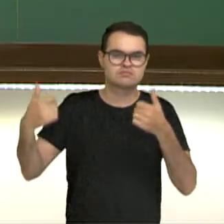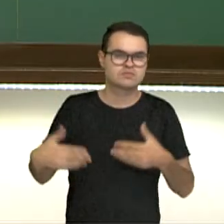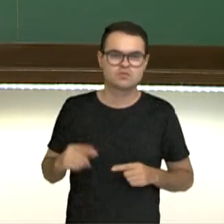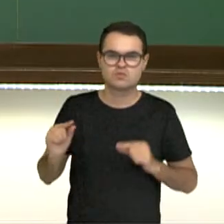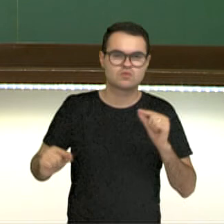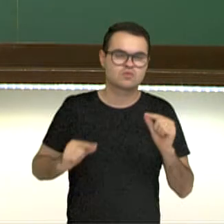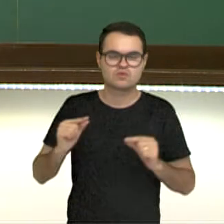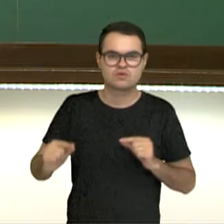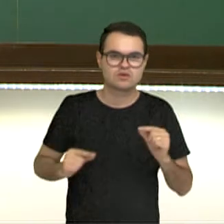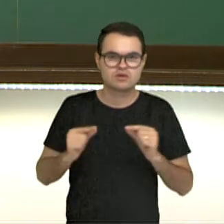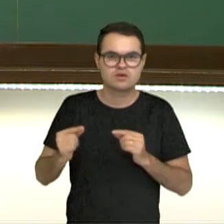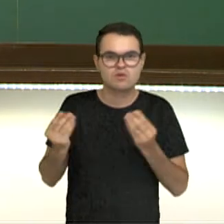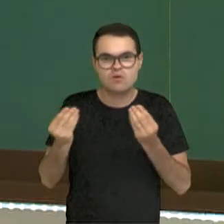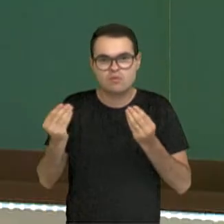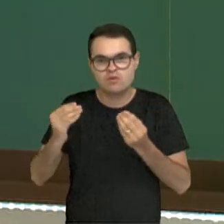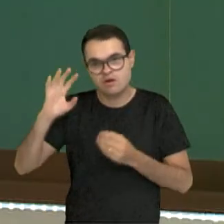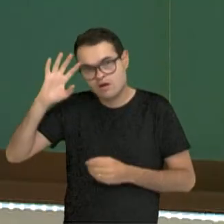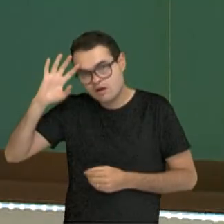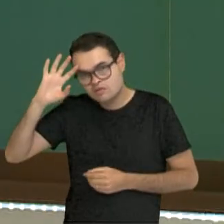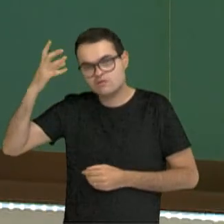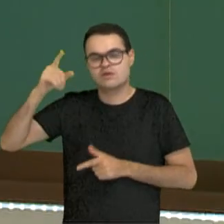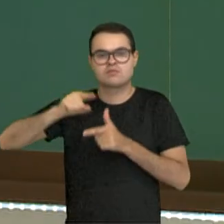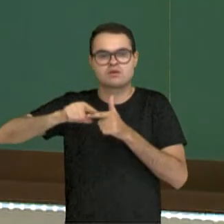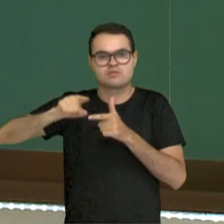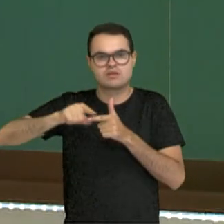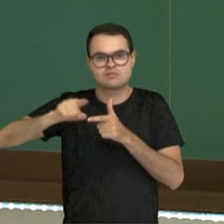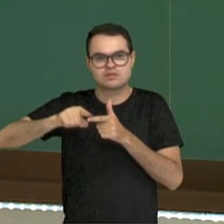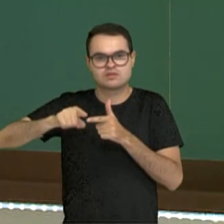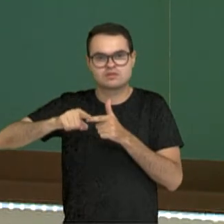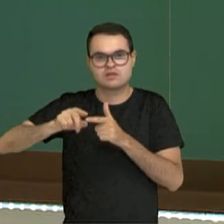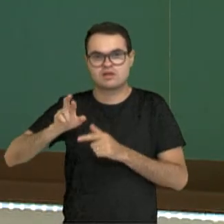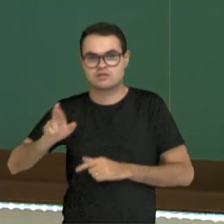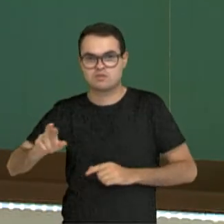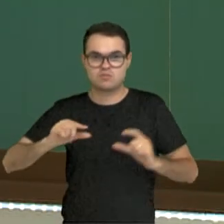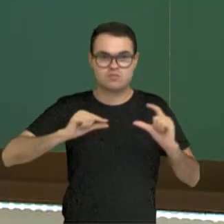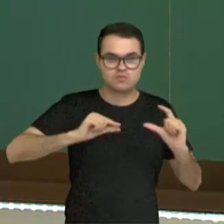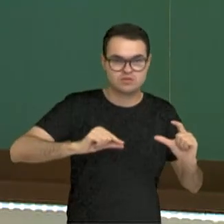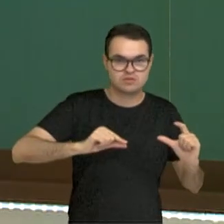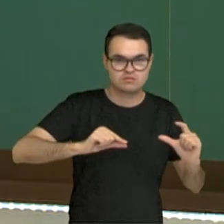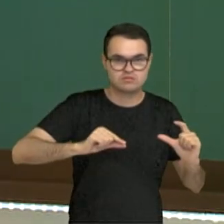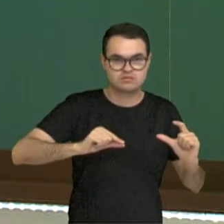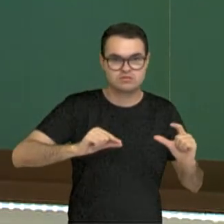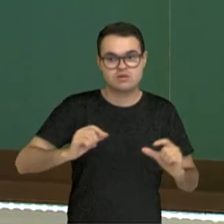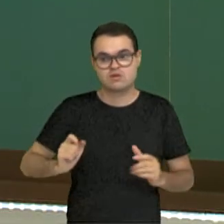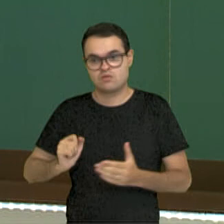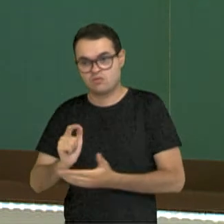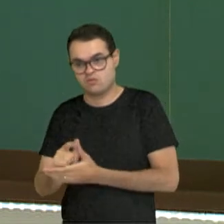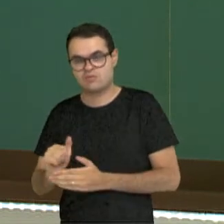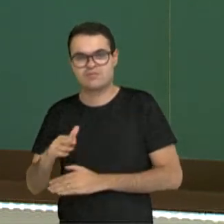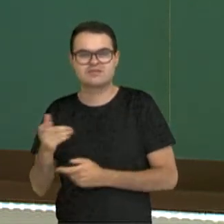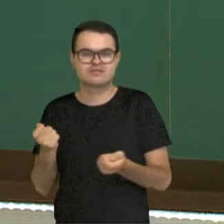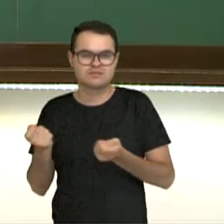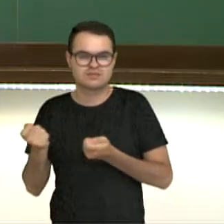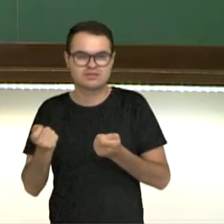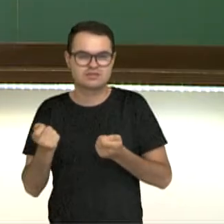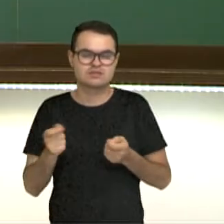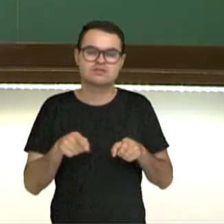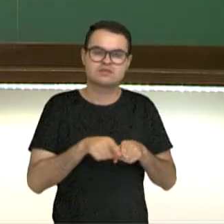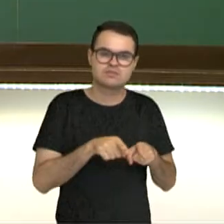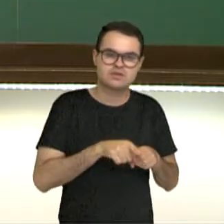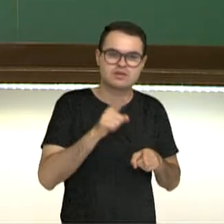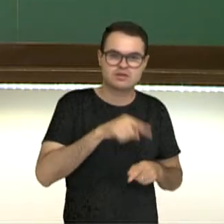Como resolver problemas usando o conceito de razão e proporção, tanto para compras mais econômicas, quanto para a